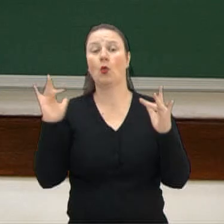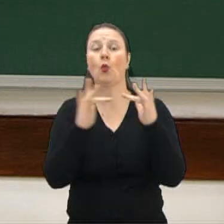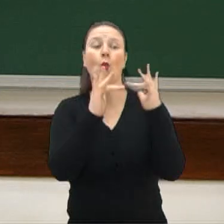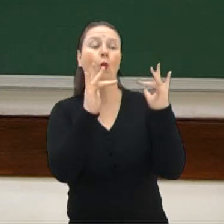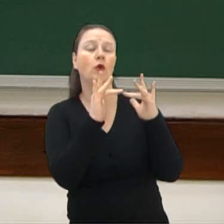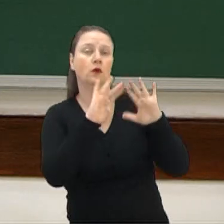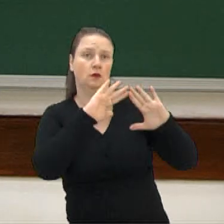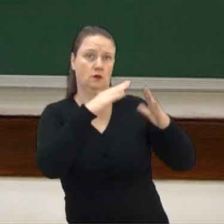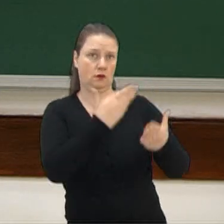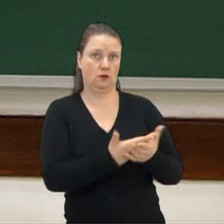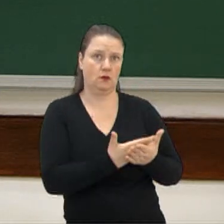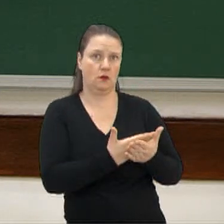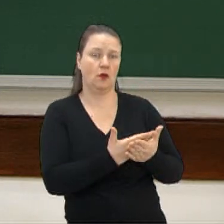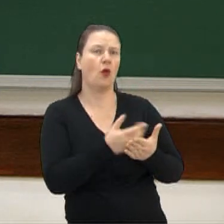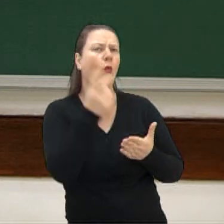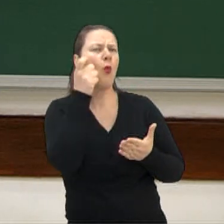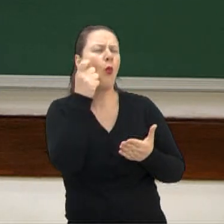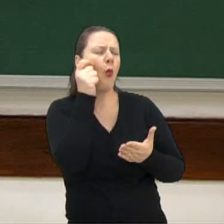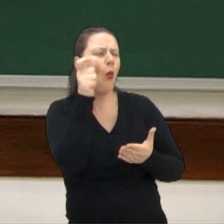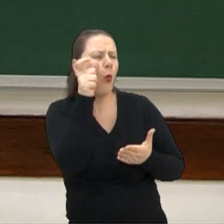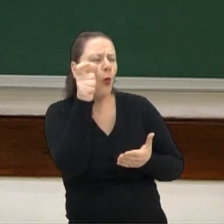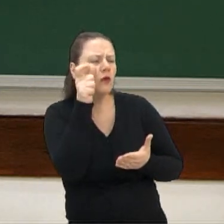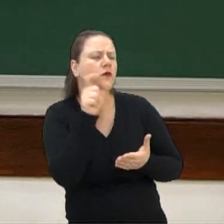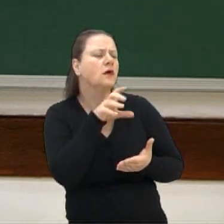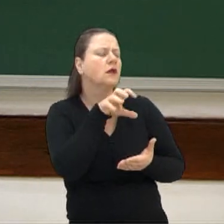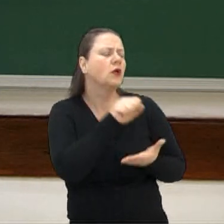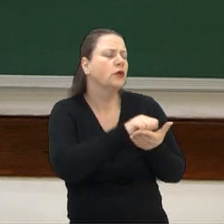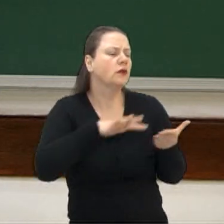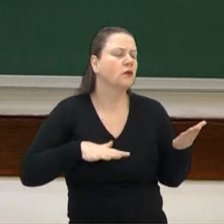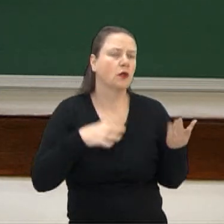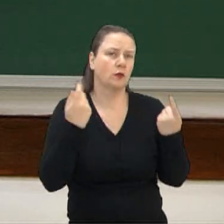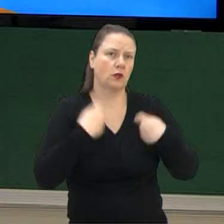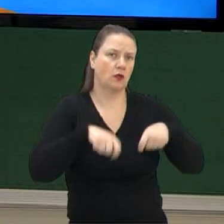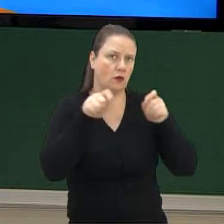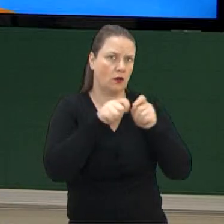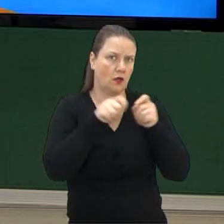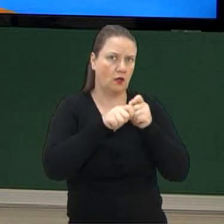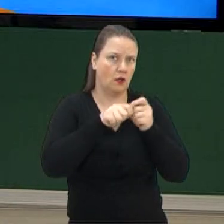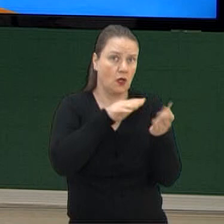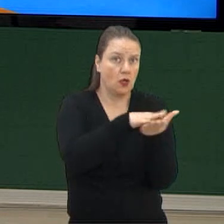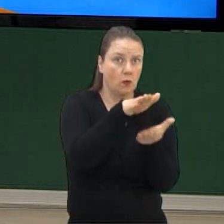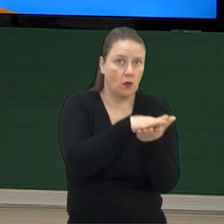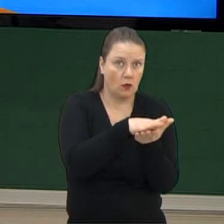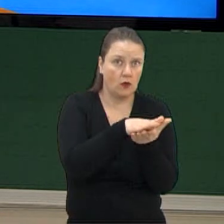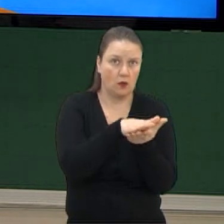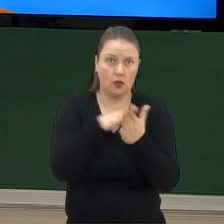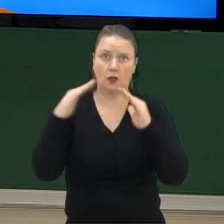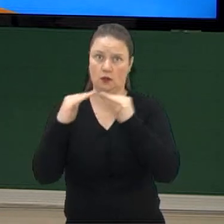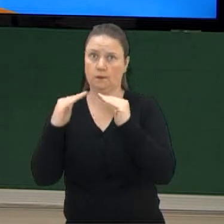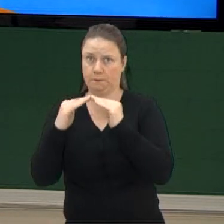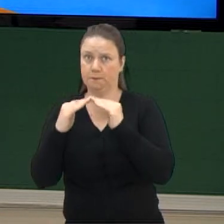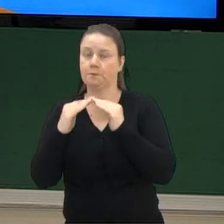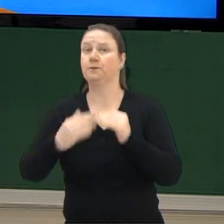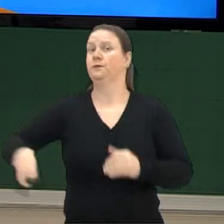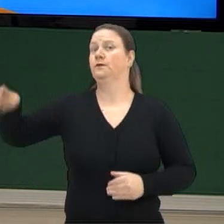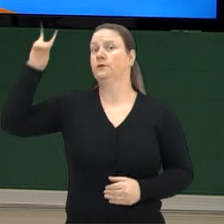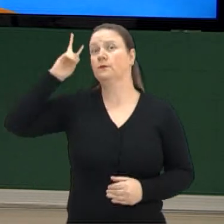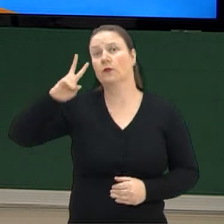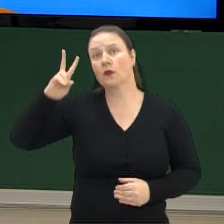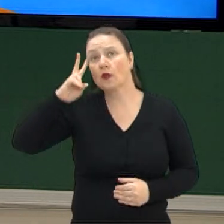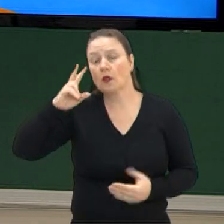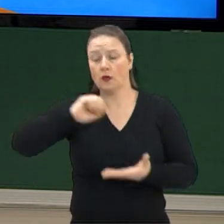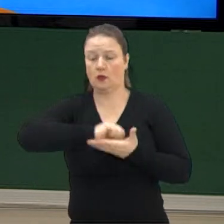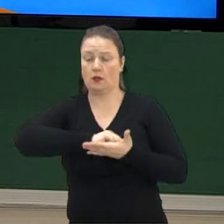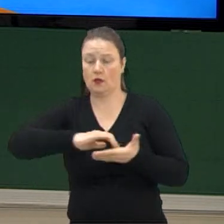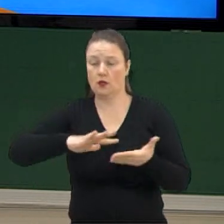sua escola para que você veja quais são as atividades que você precisa fazer. E eu gosto sempre de lembrá-los. Fazer